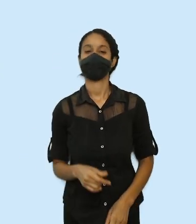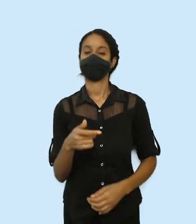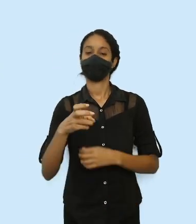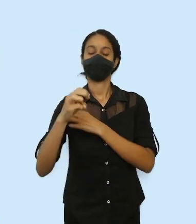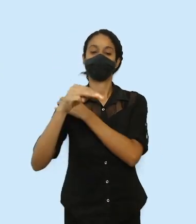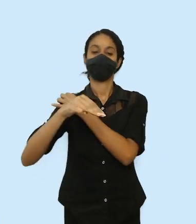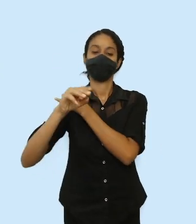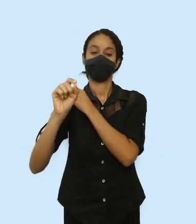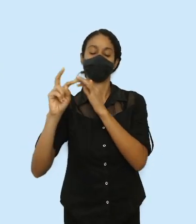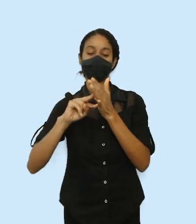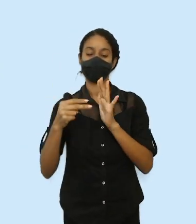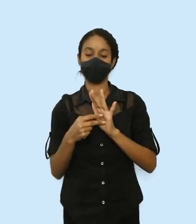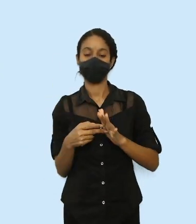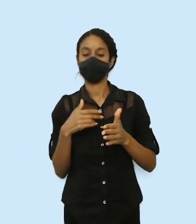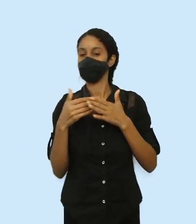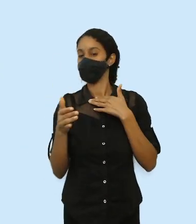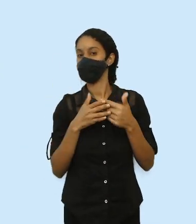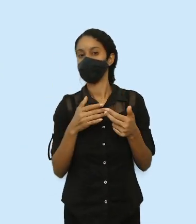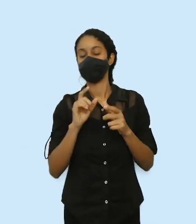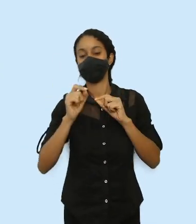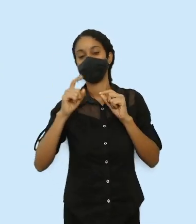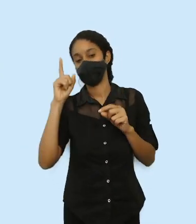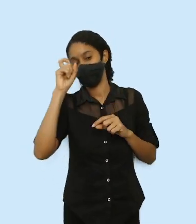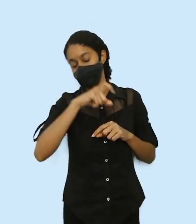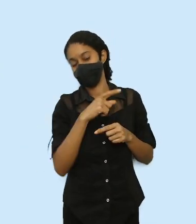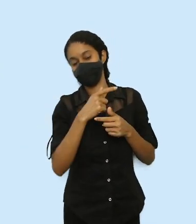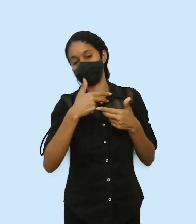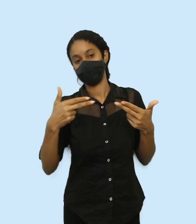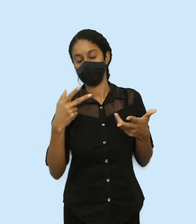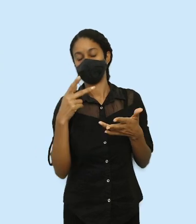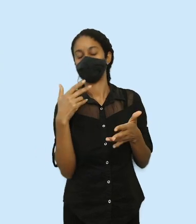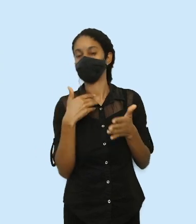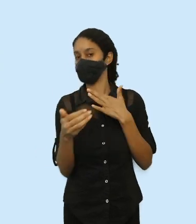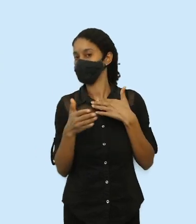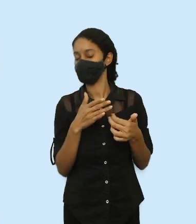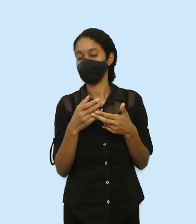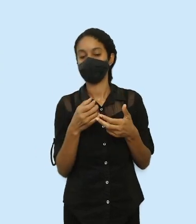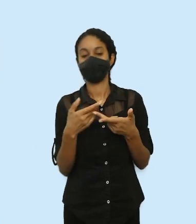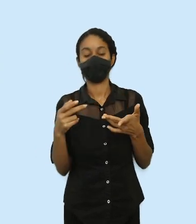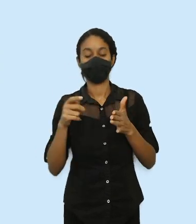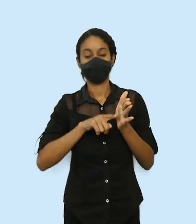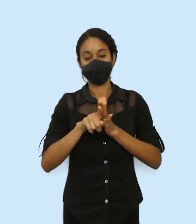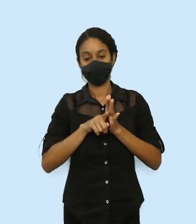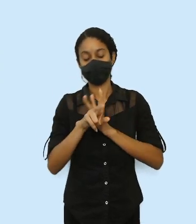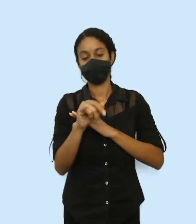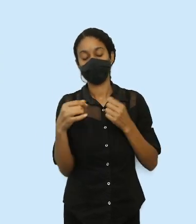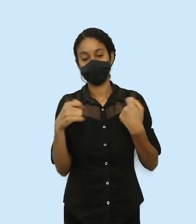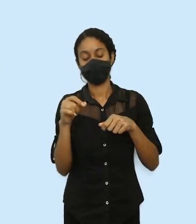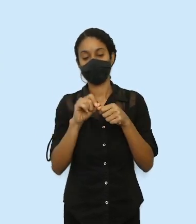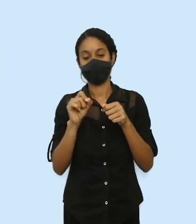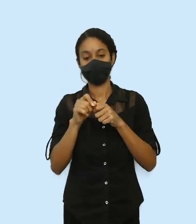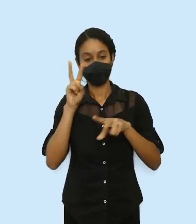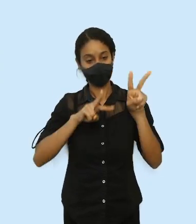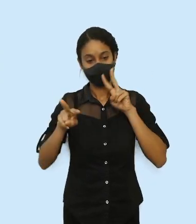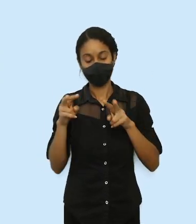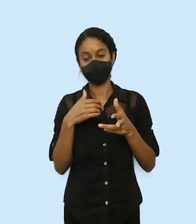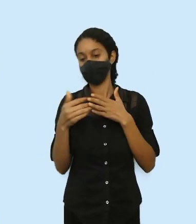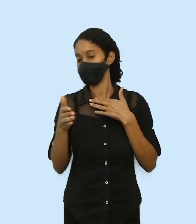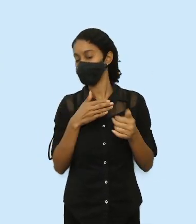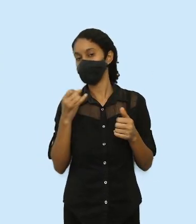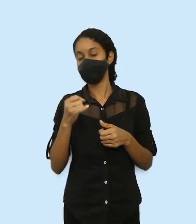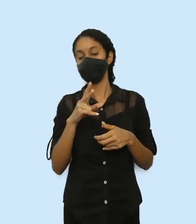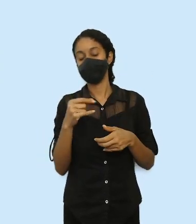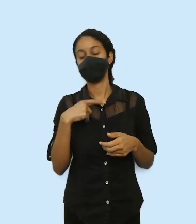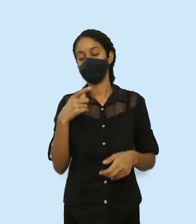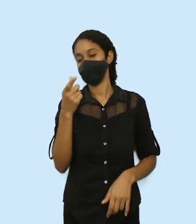cada paciente, não importa a complexidade do caso, não importa a quantidade de exames que o médico vai ter que ver, não importa se ele vai passar